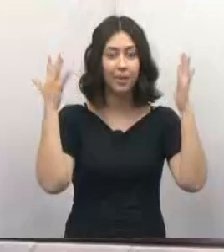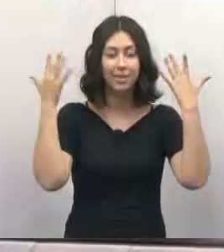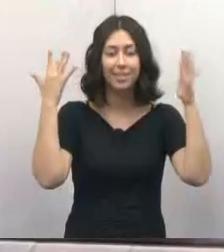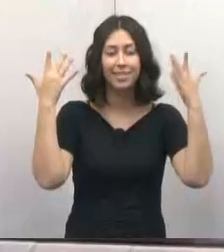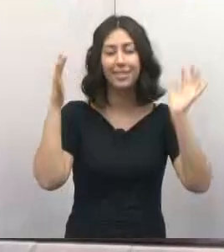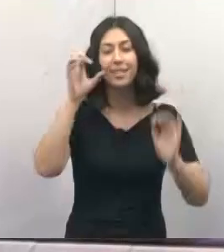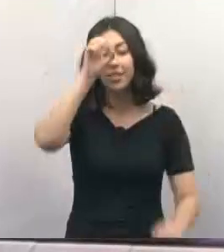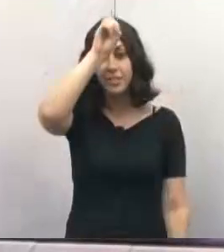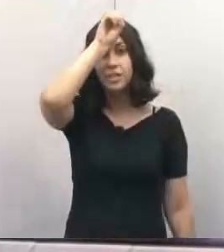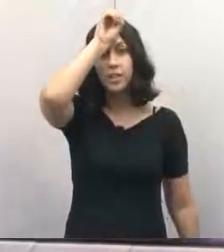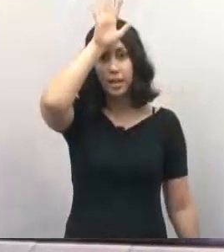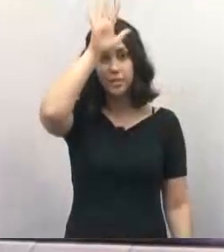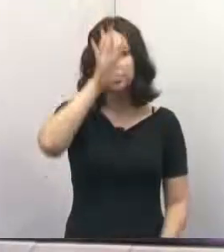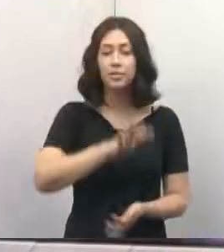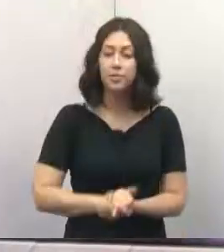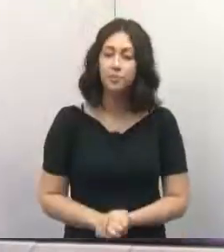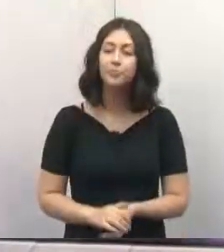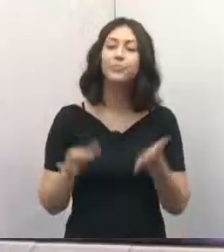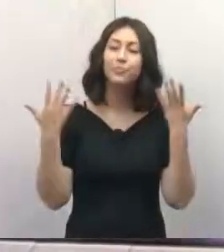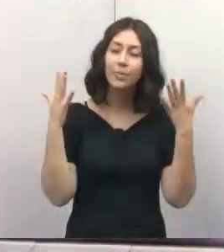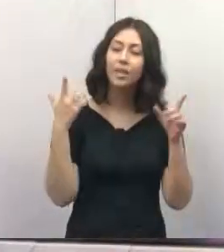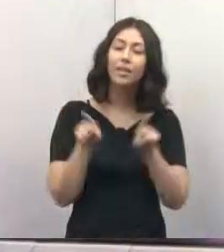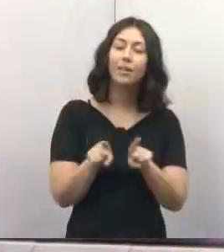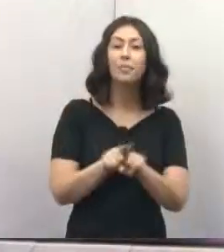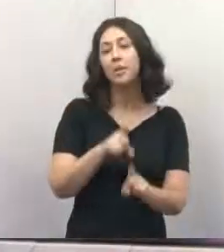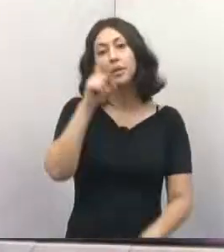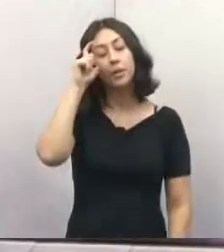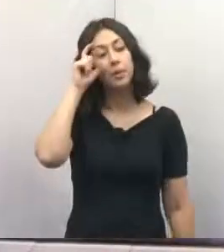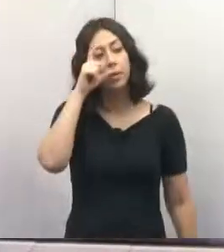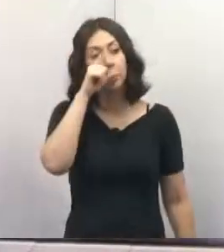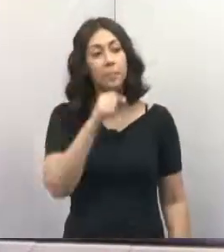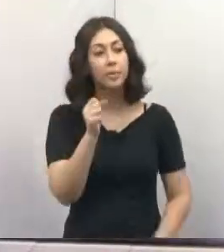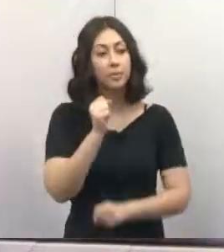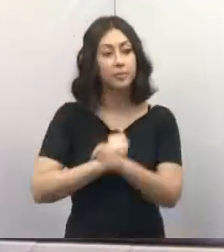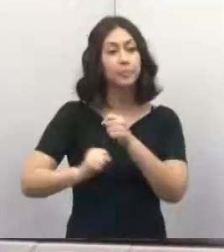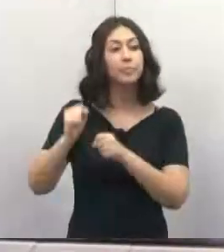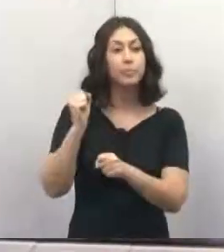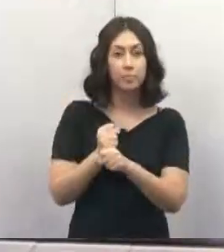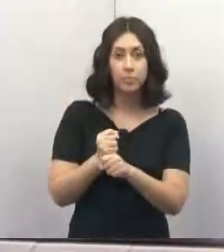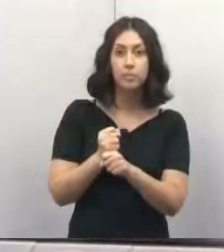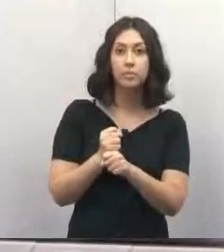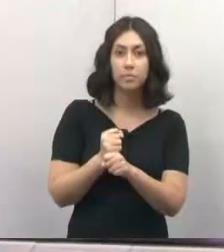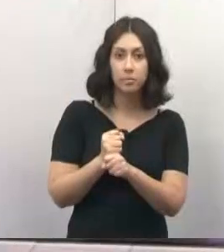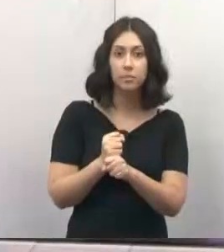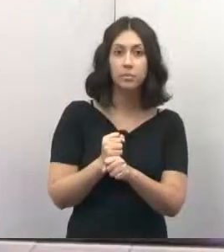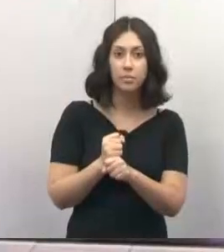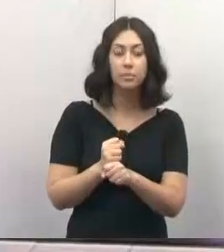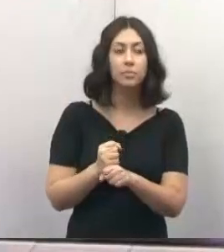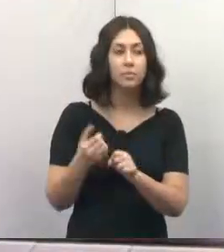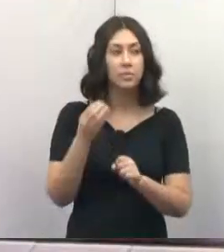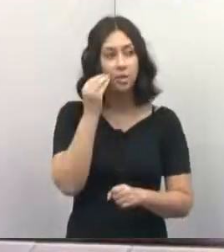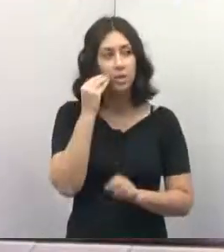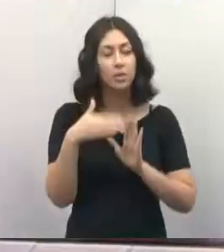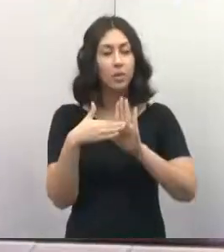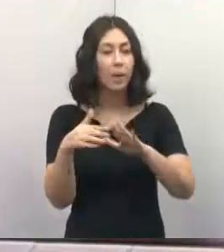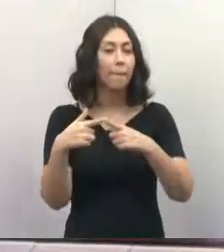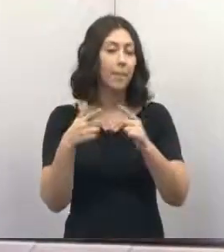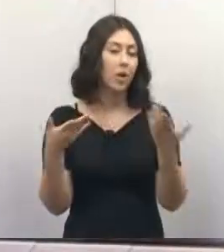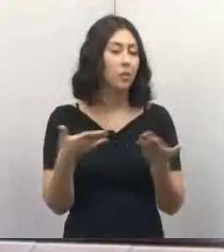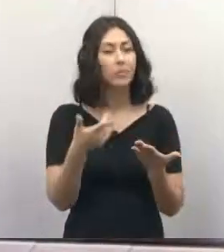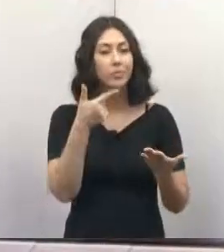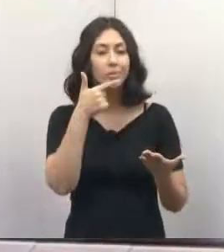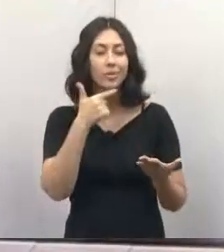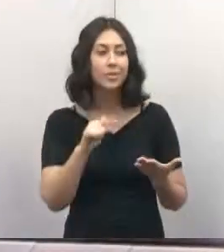propositura. Parabenizar também o Abner, né, que no passado pôde dar essa colaboração, mas infelizmente não foi viável